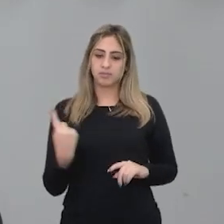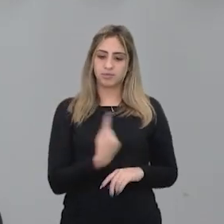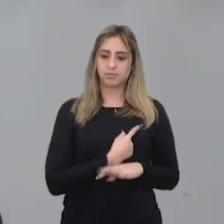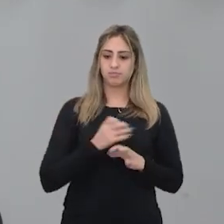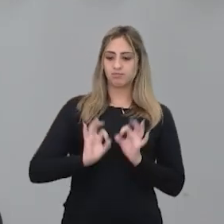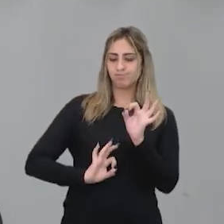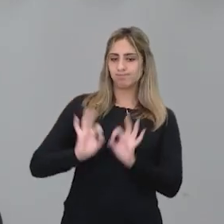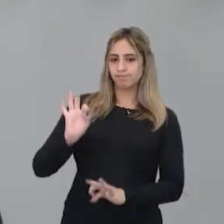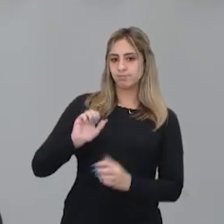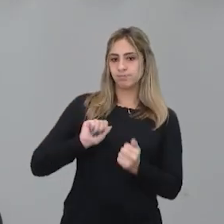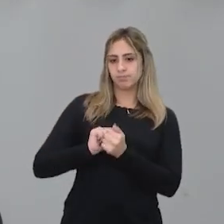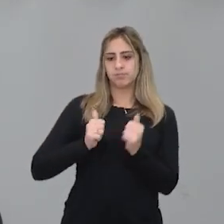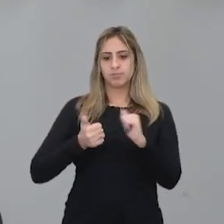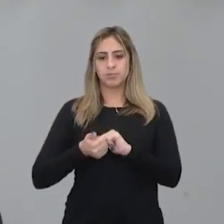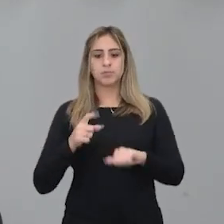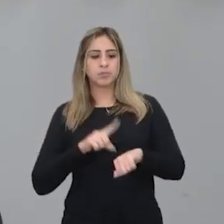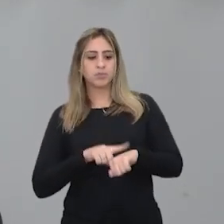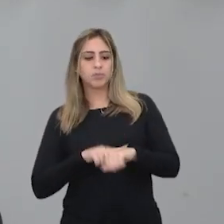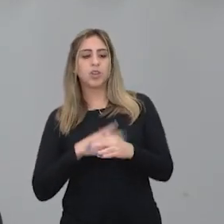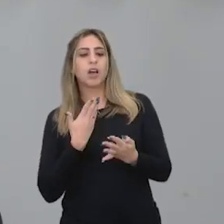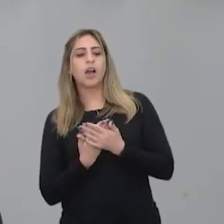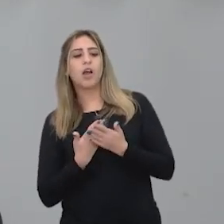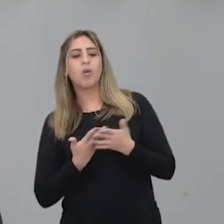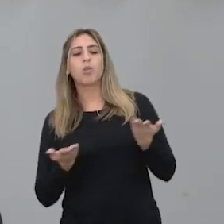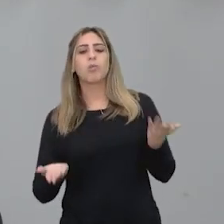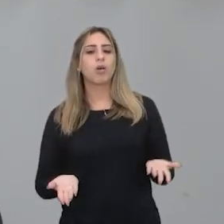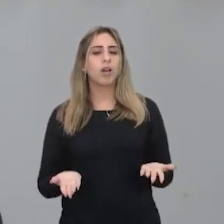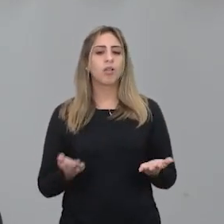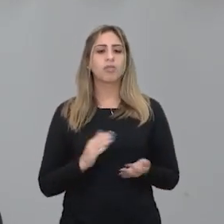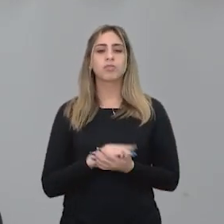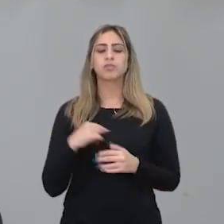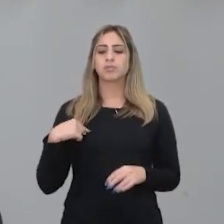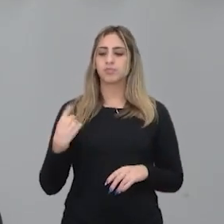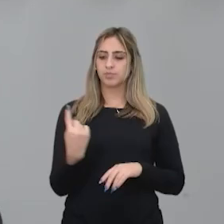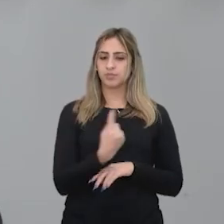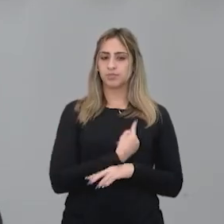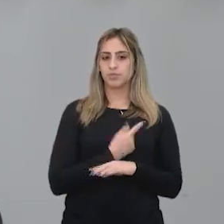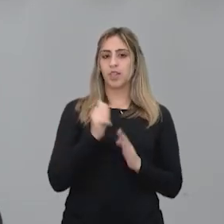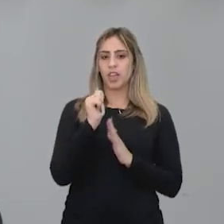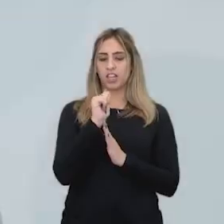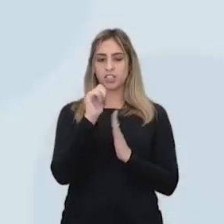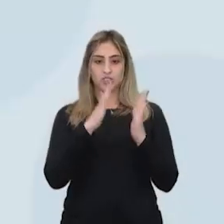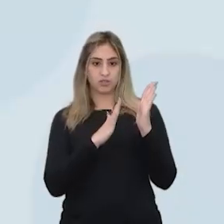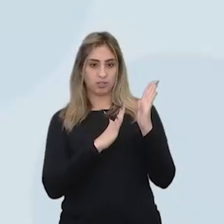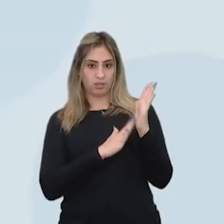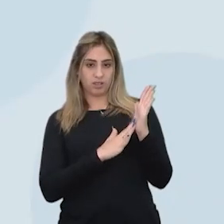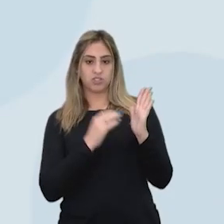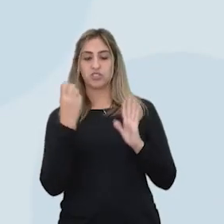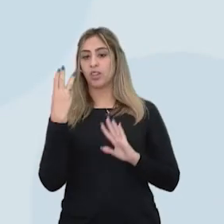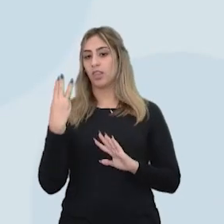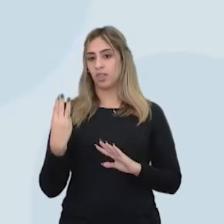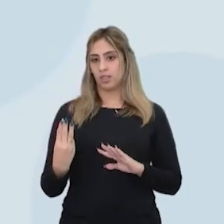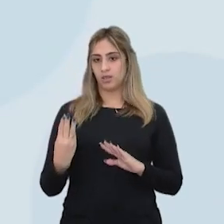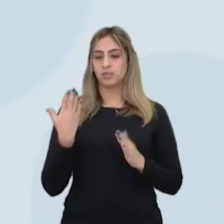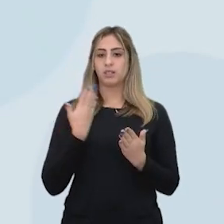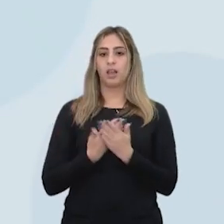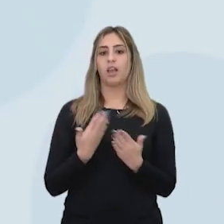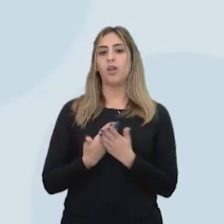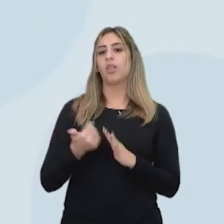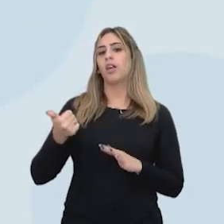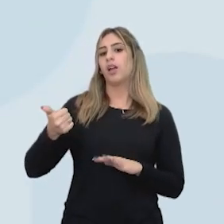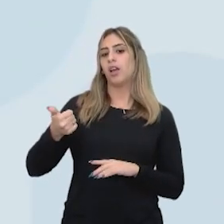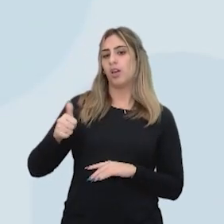se localizar que momento, que aula que nós estamos ali na atividade 3,